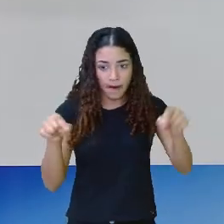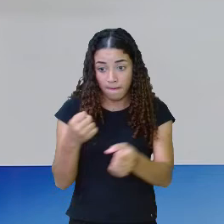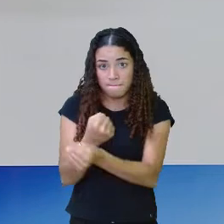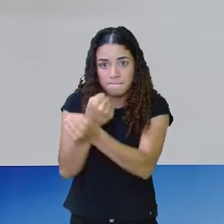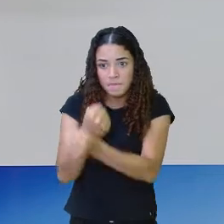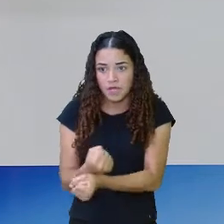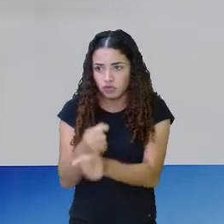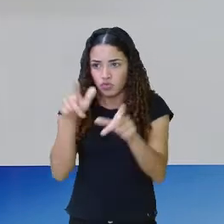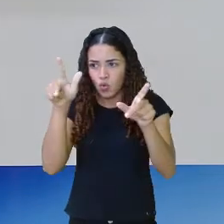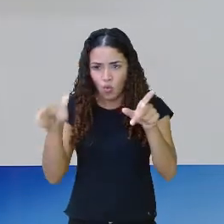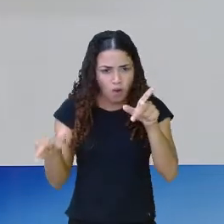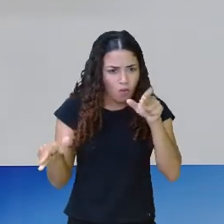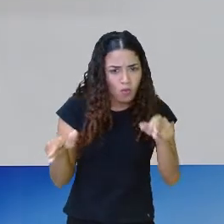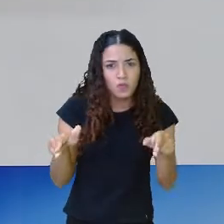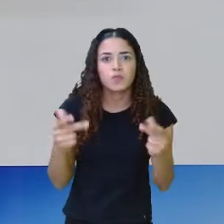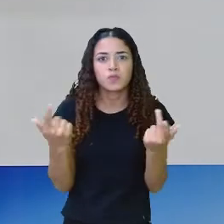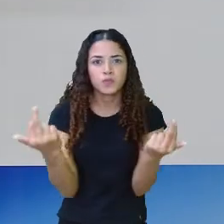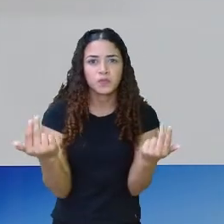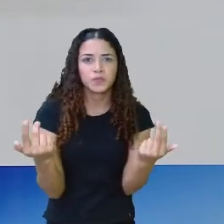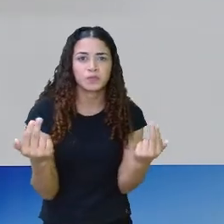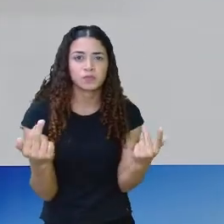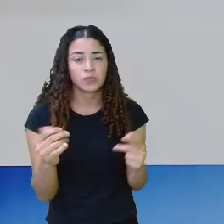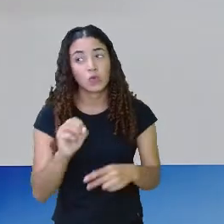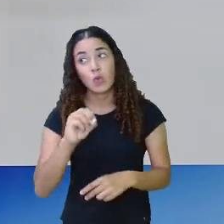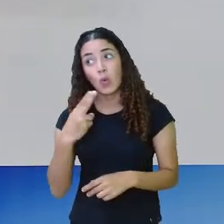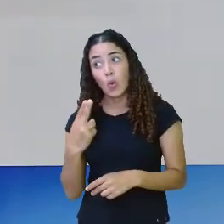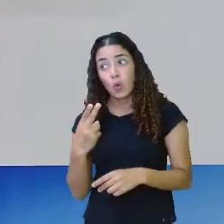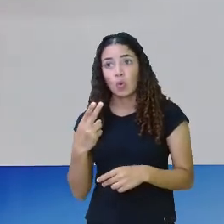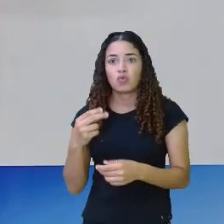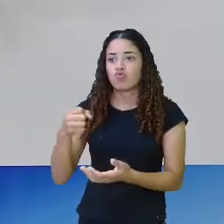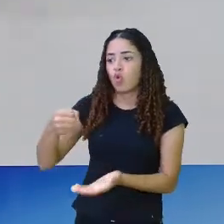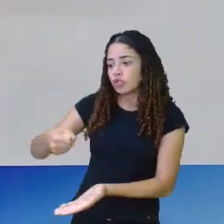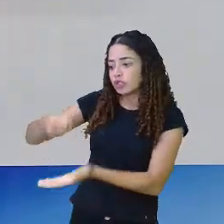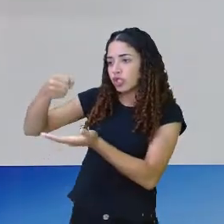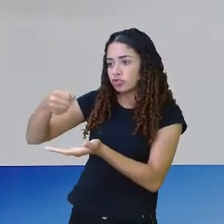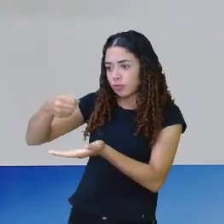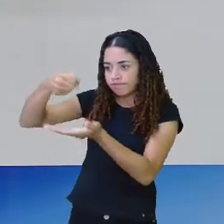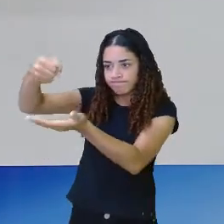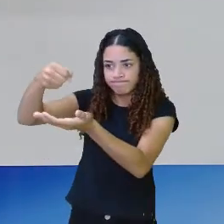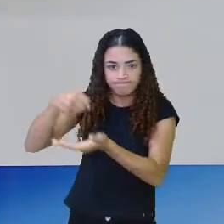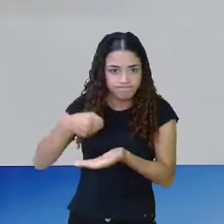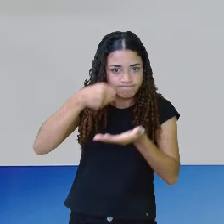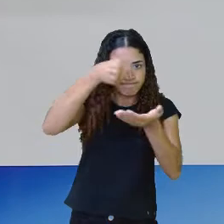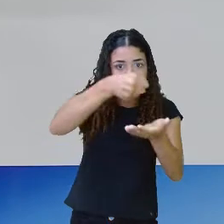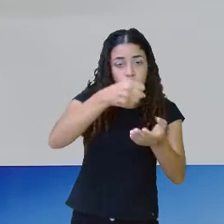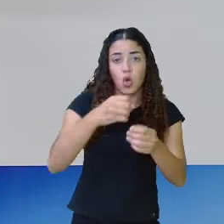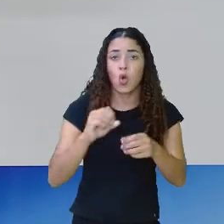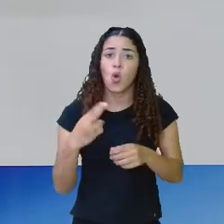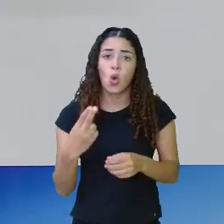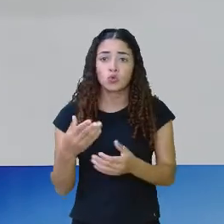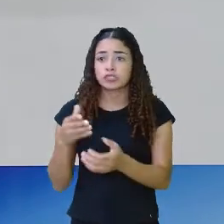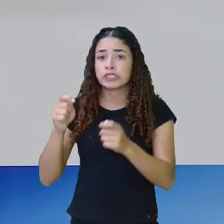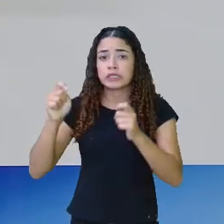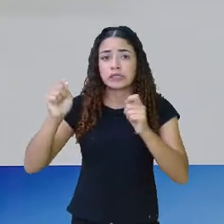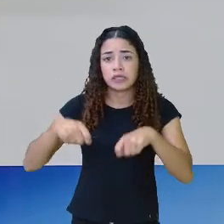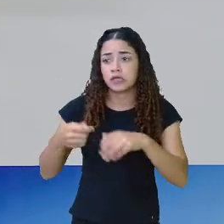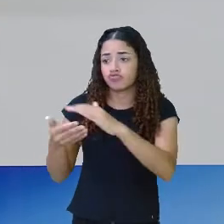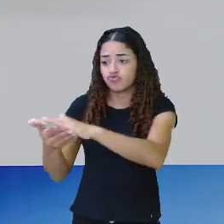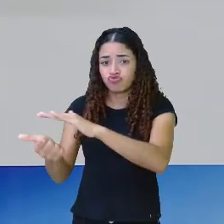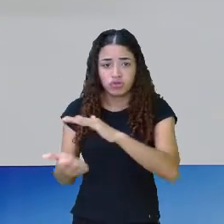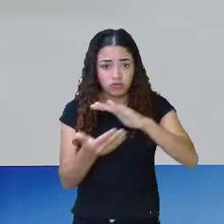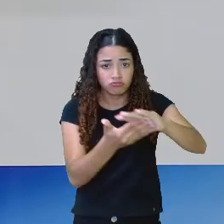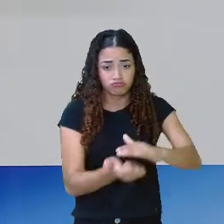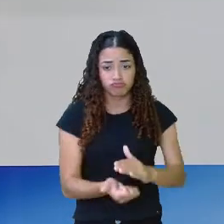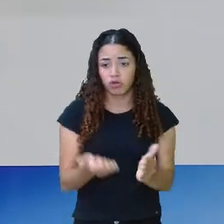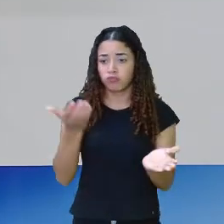ao outro, certo? Ou eu coloco uma cesta igual, ou eu tiro tudo. Aí